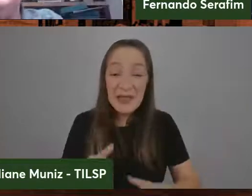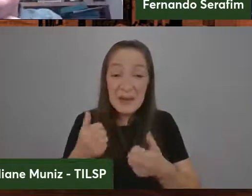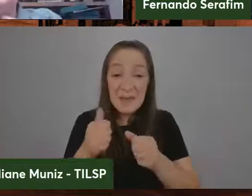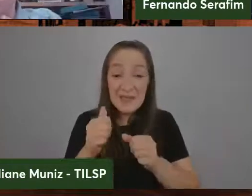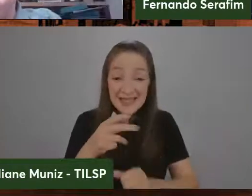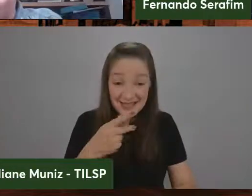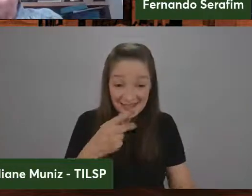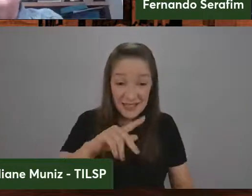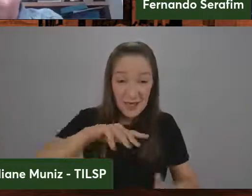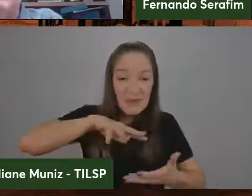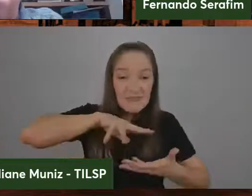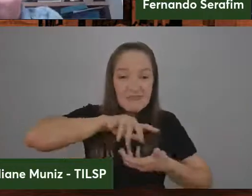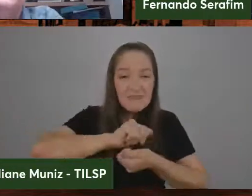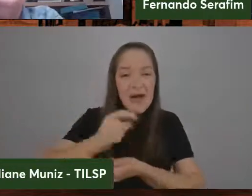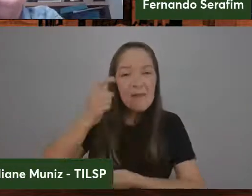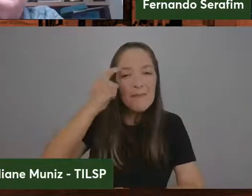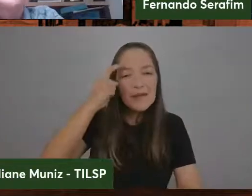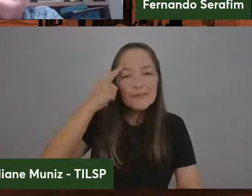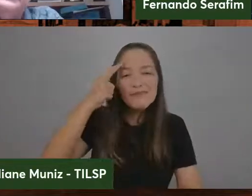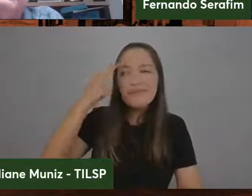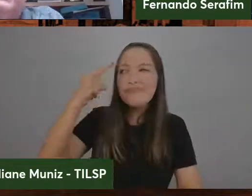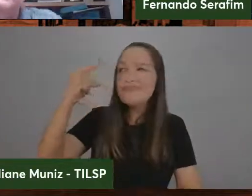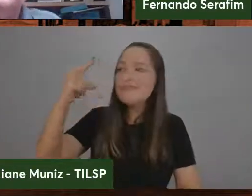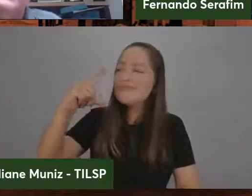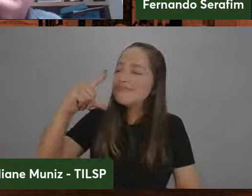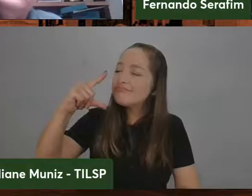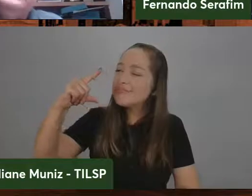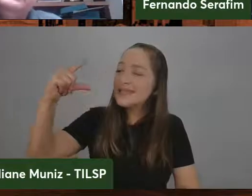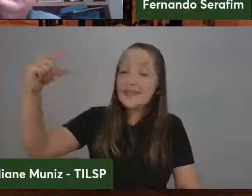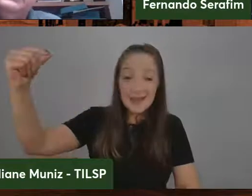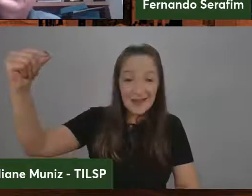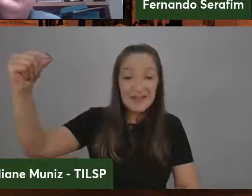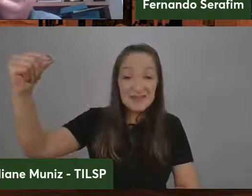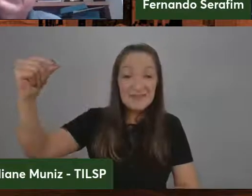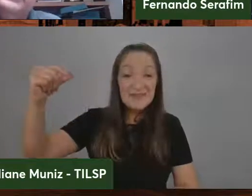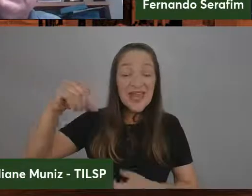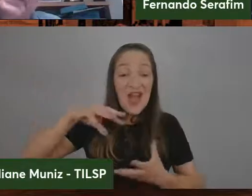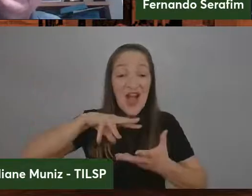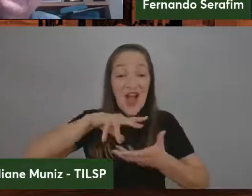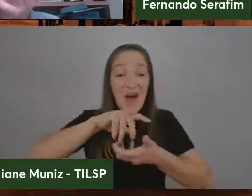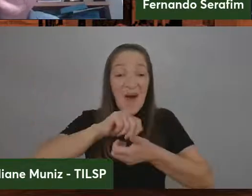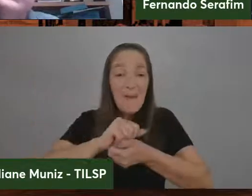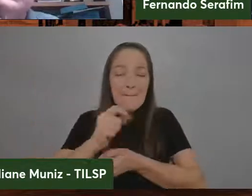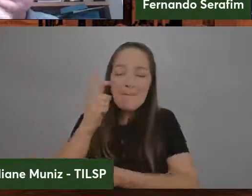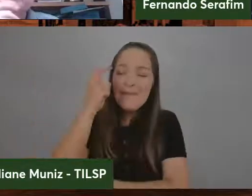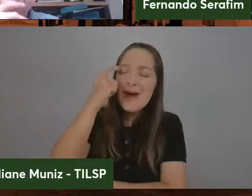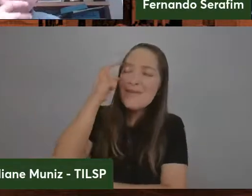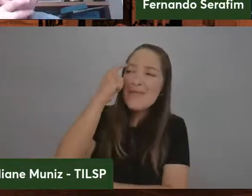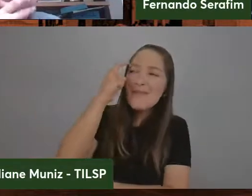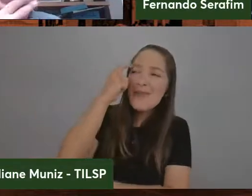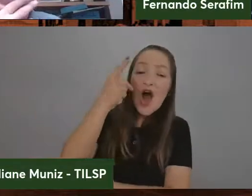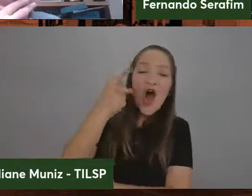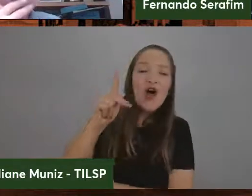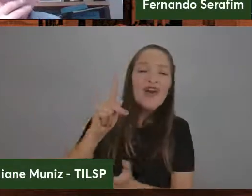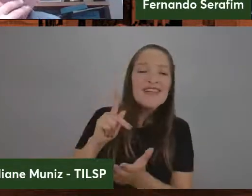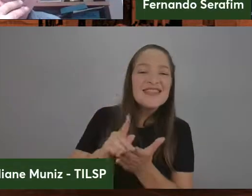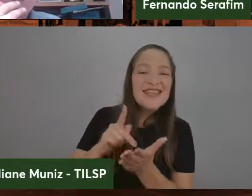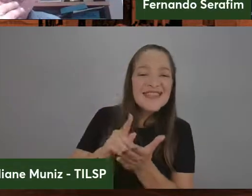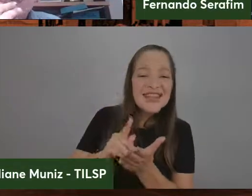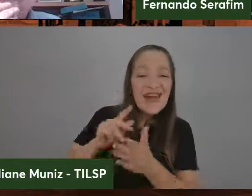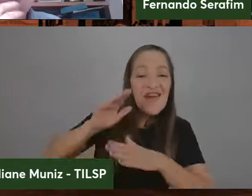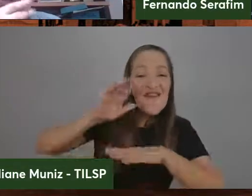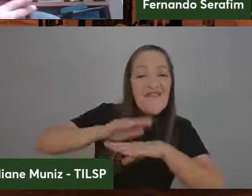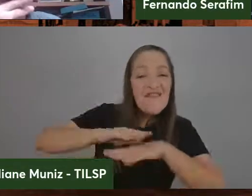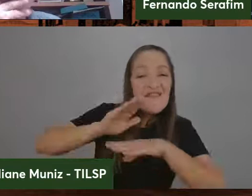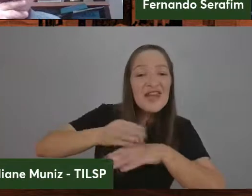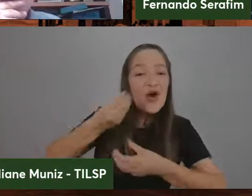diz uma outra realidade, uma realidade construída pela linguagem, né?